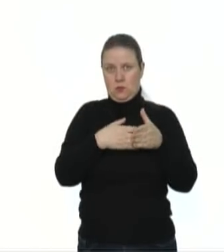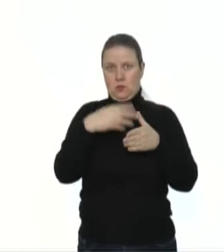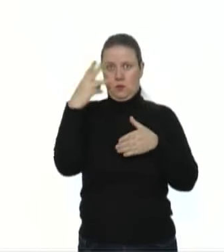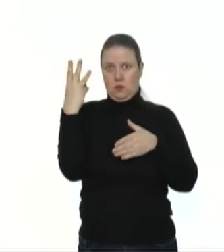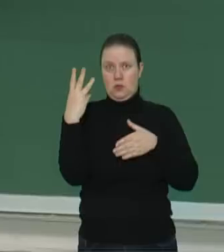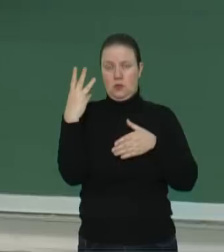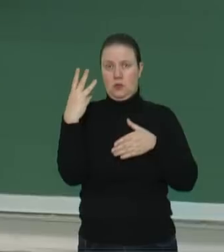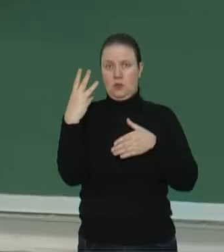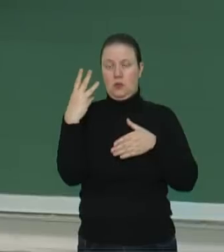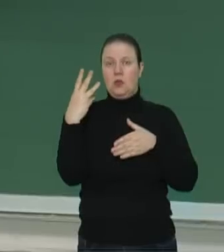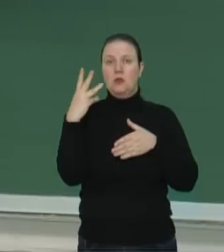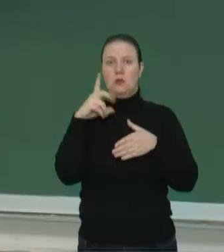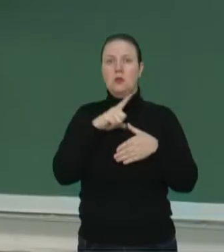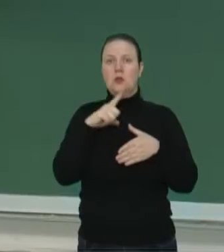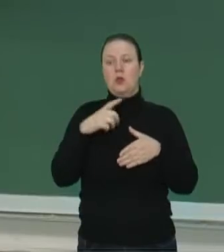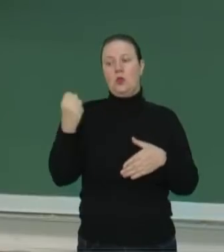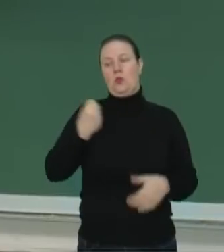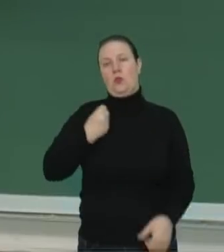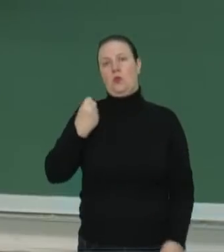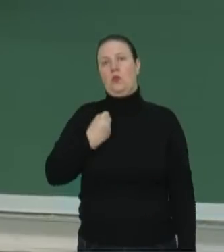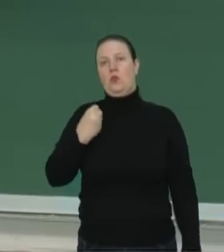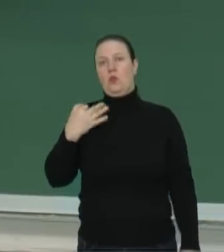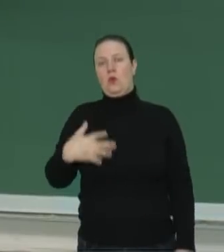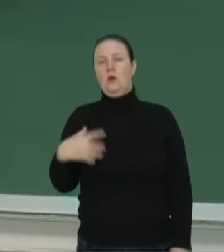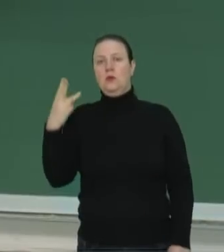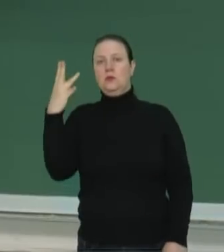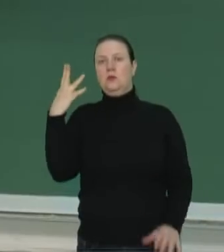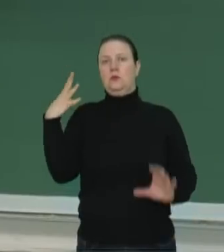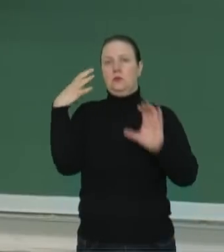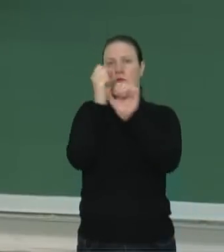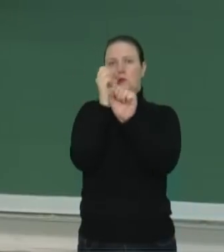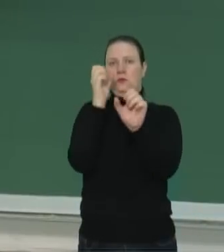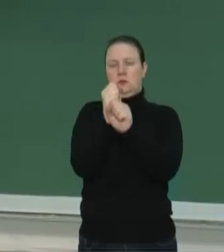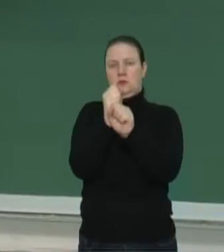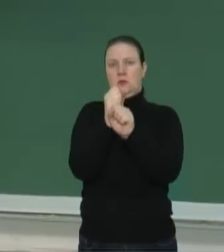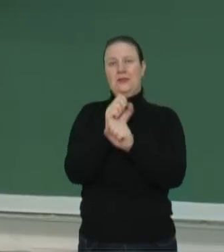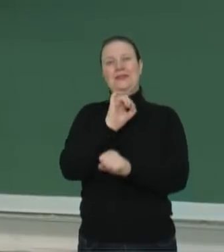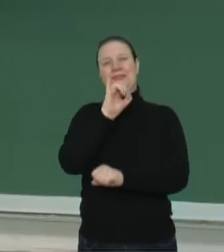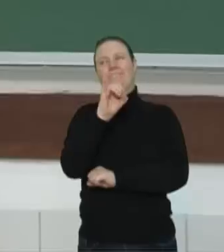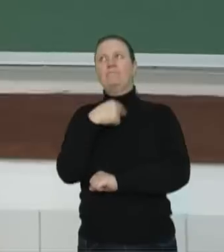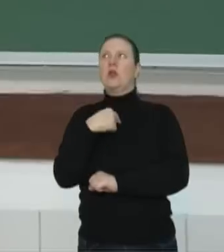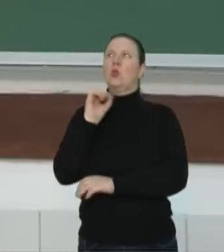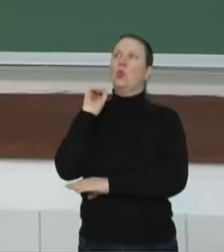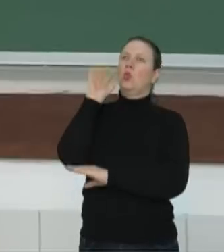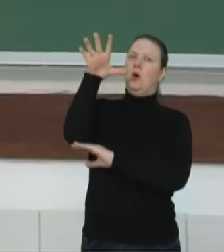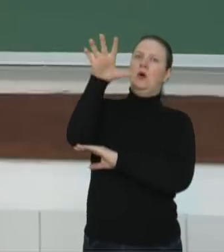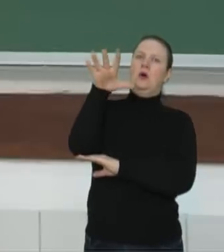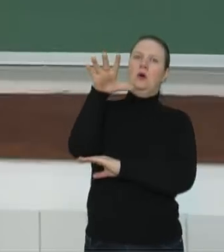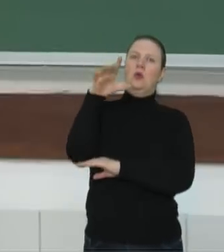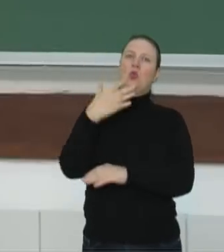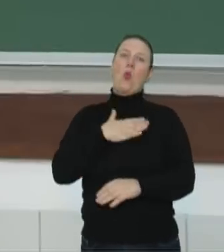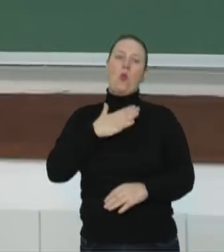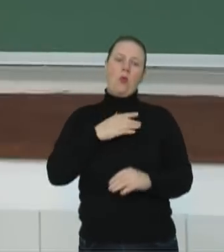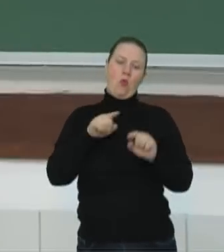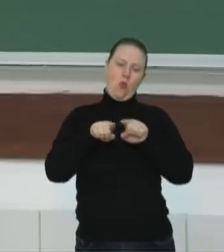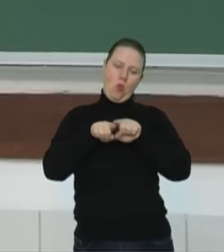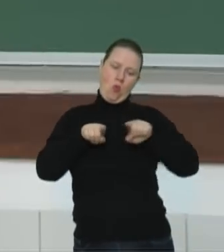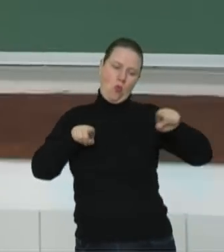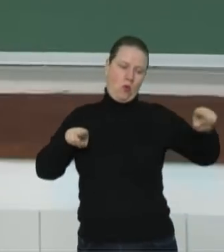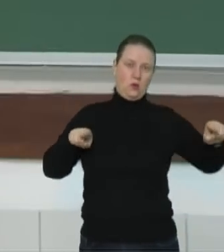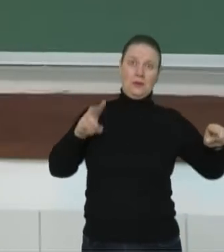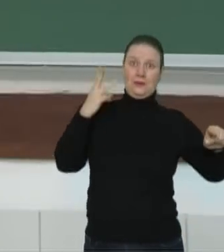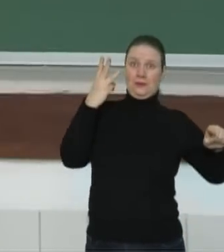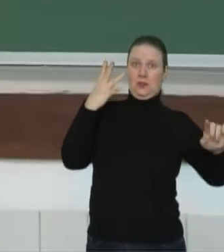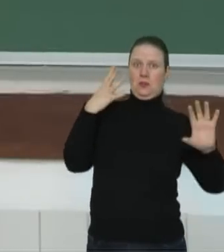3, vale 3 pontos, tá? Ah, mas e se eu arremessar lá do meu campo? 3